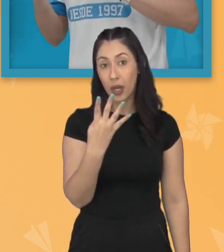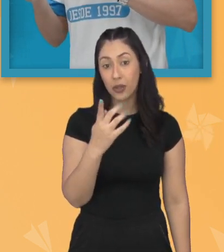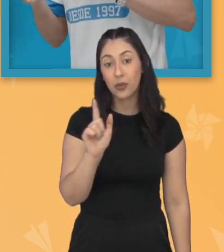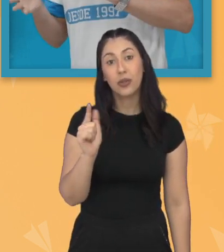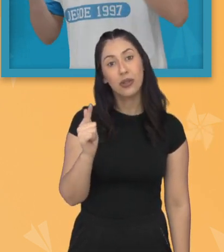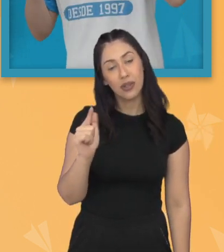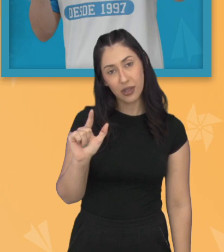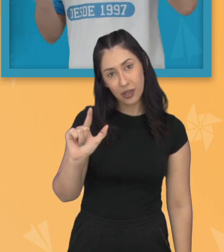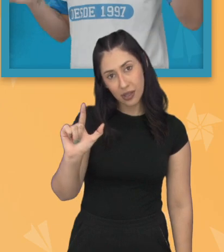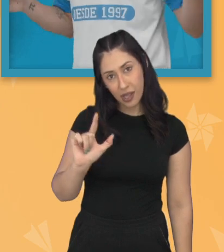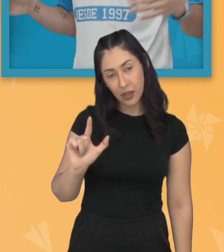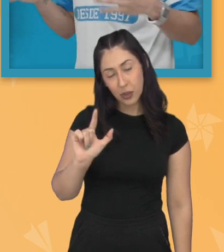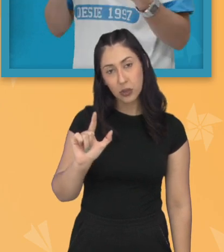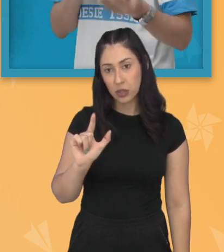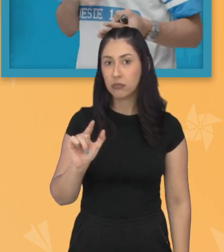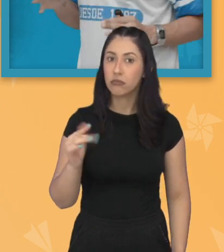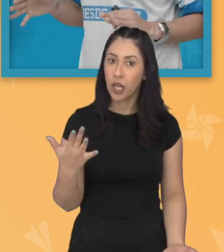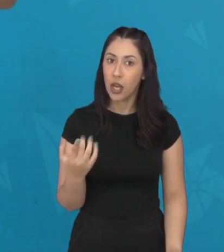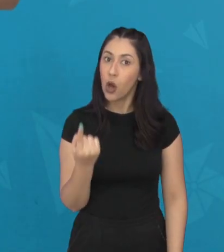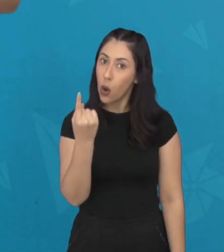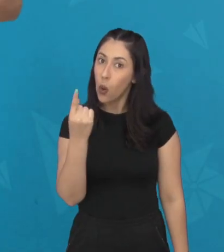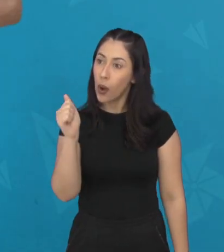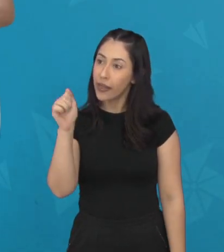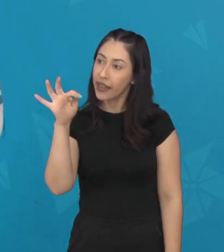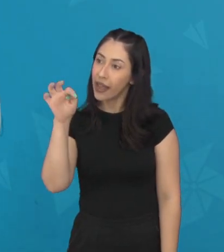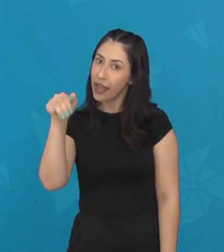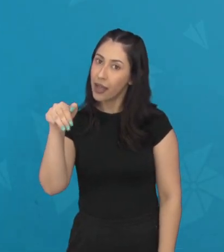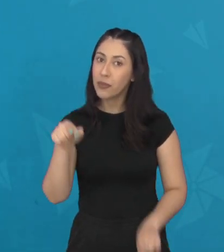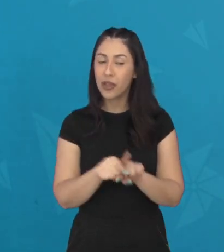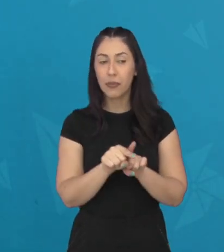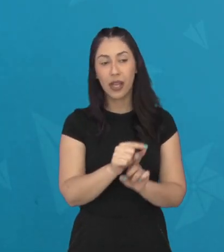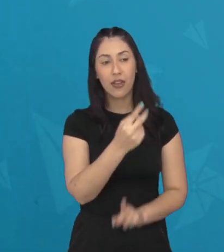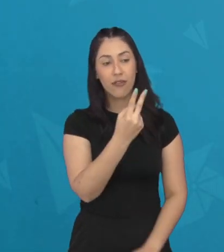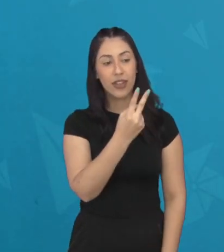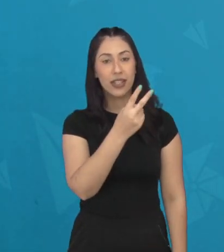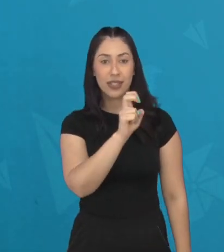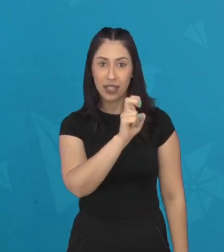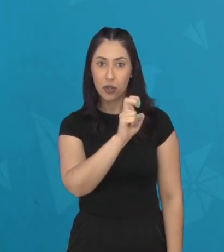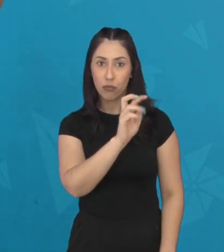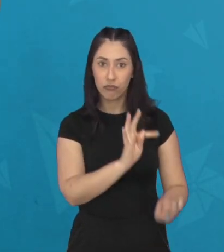pressão atmosférica, né, um ATM, 25 graus Celsius.